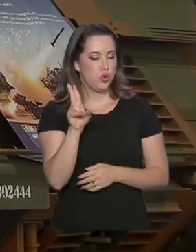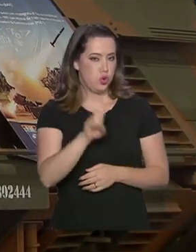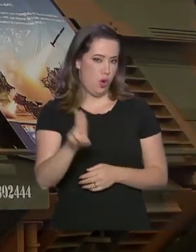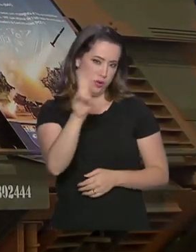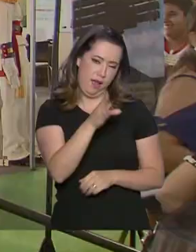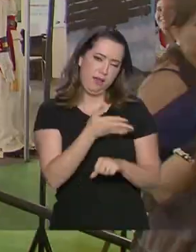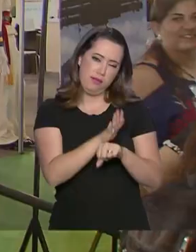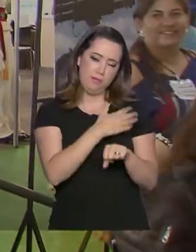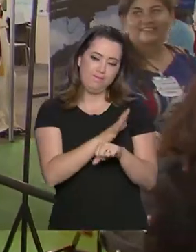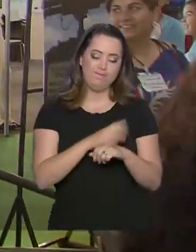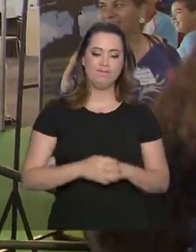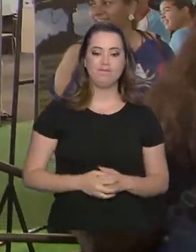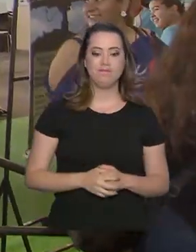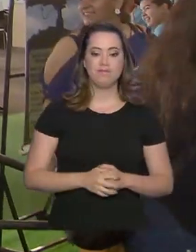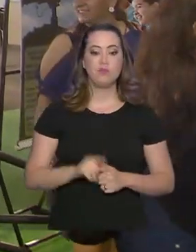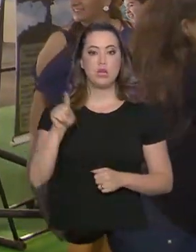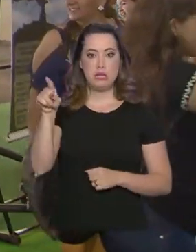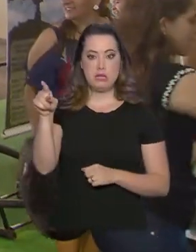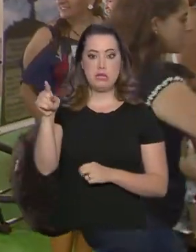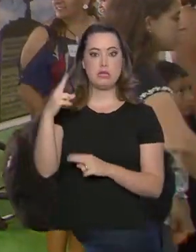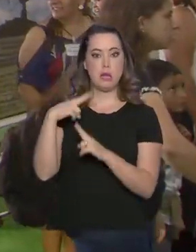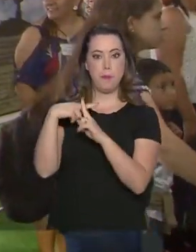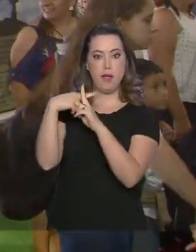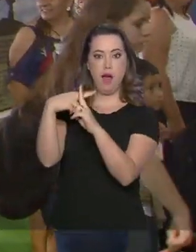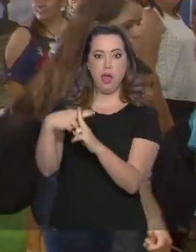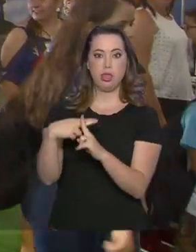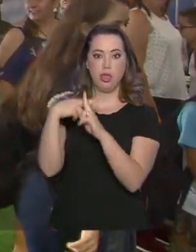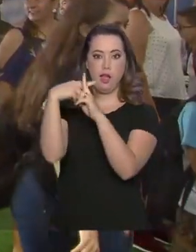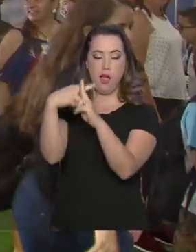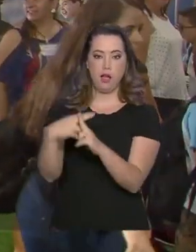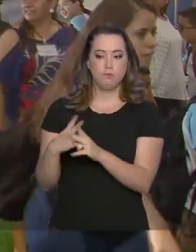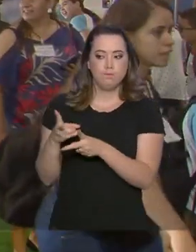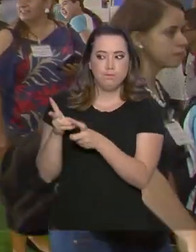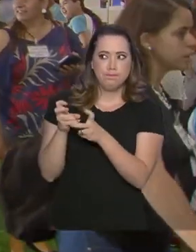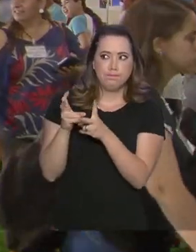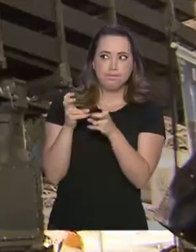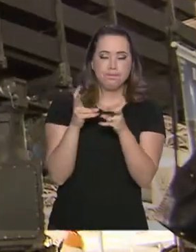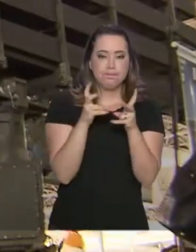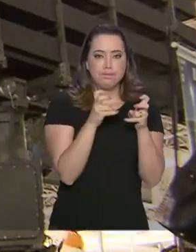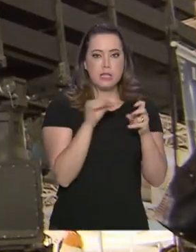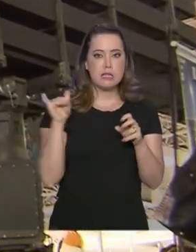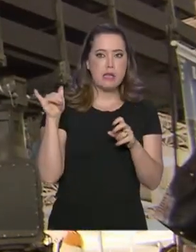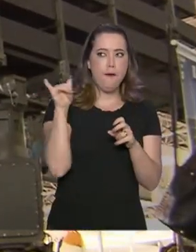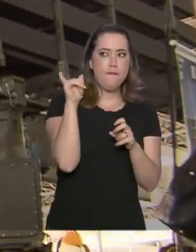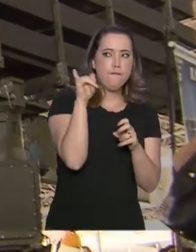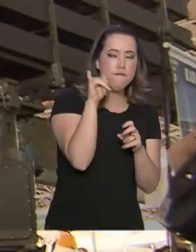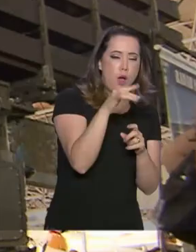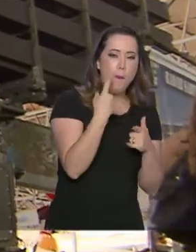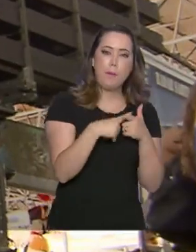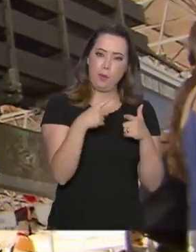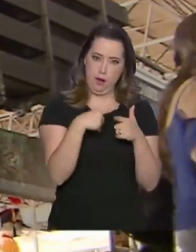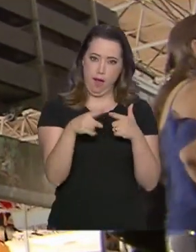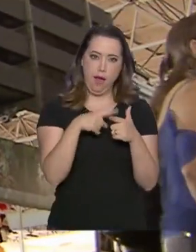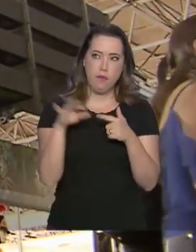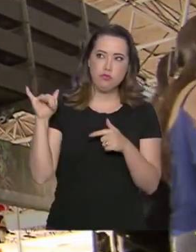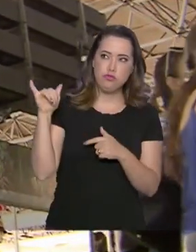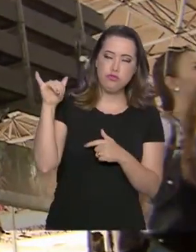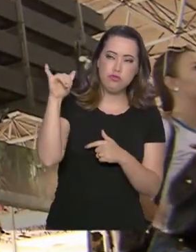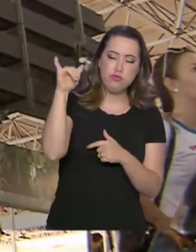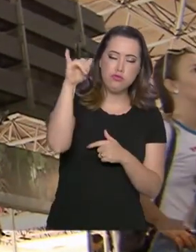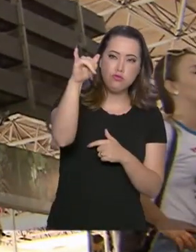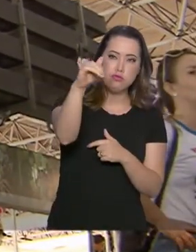treinamentos. E esse radar, que detecta aeronaves suspeitas em áreas de grandes multidões,